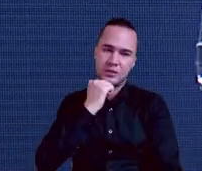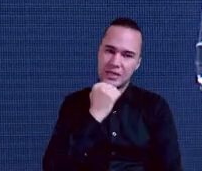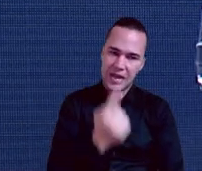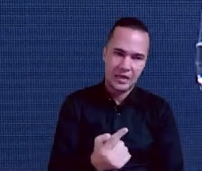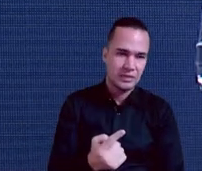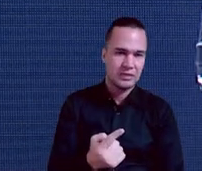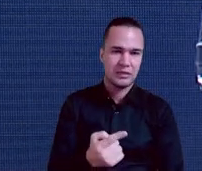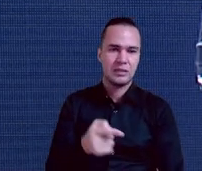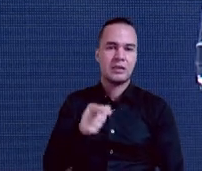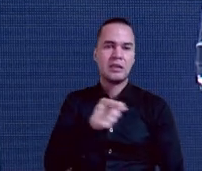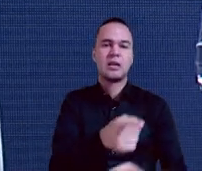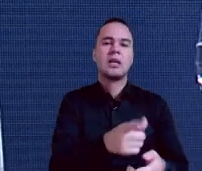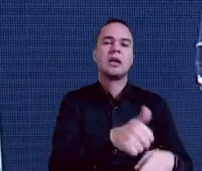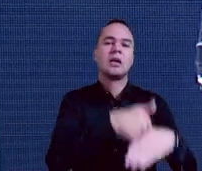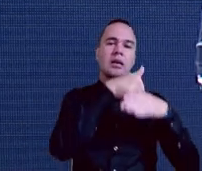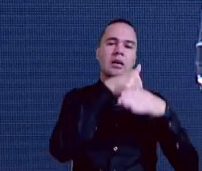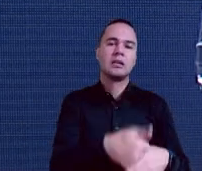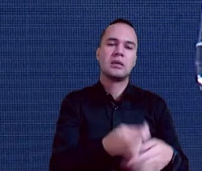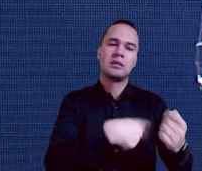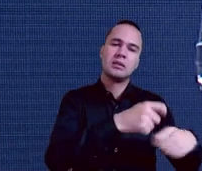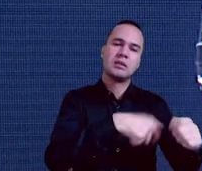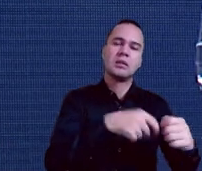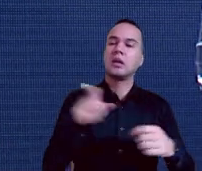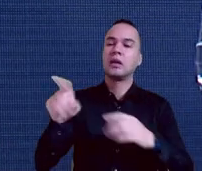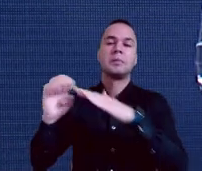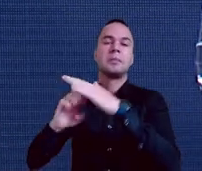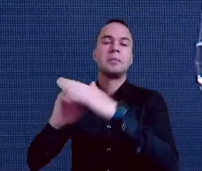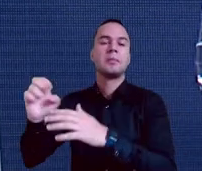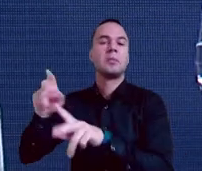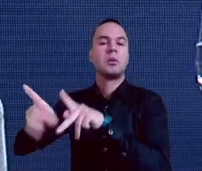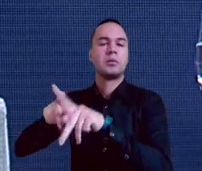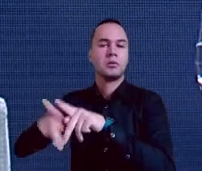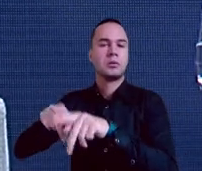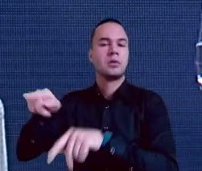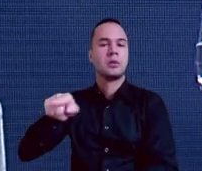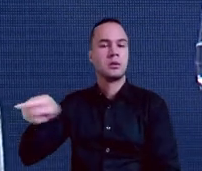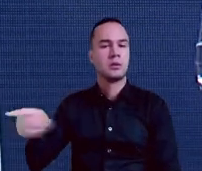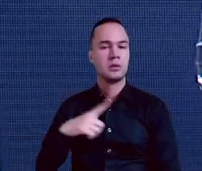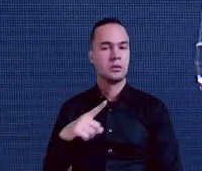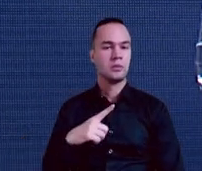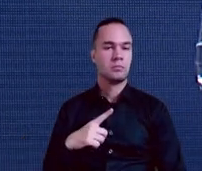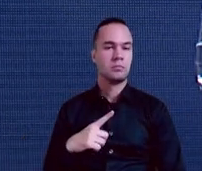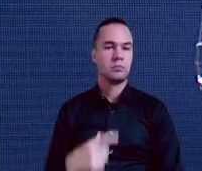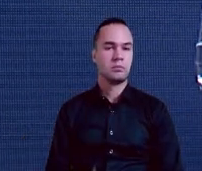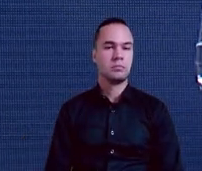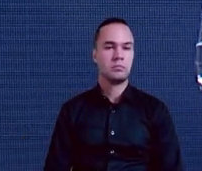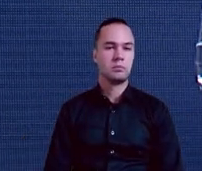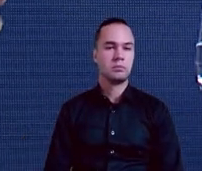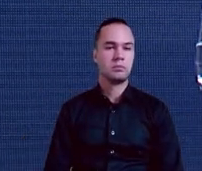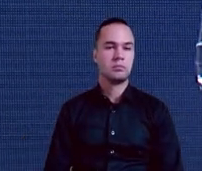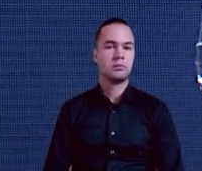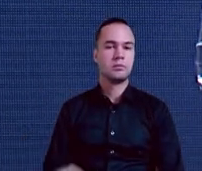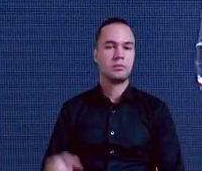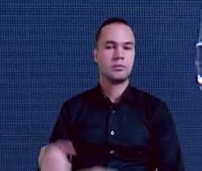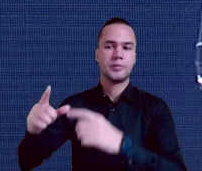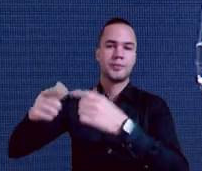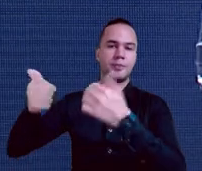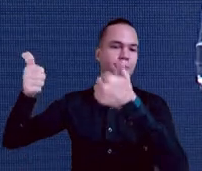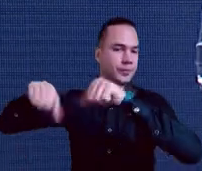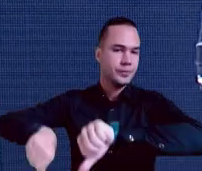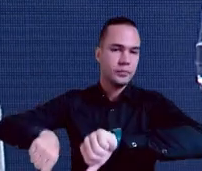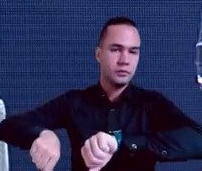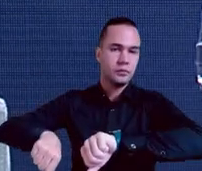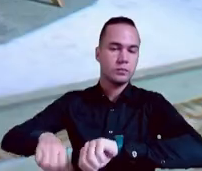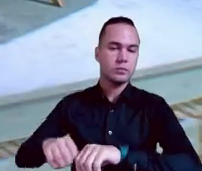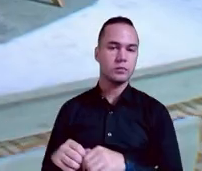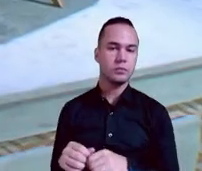Ações começa empresas públicas começam a a ter uma certa uma certa depreciada todos